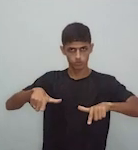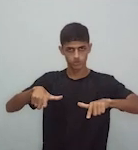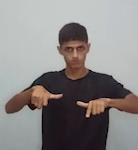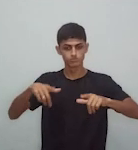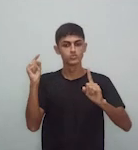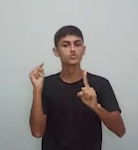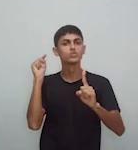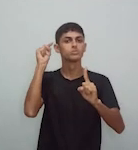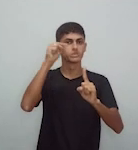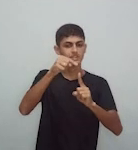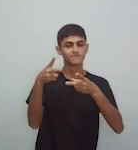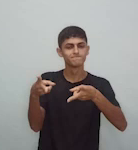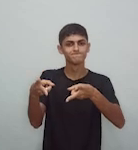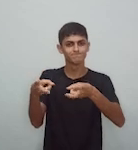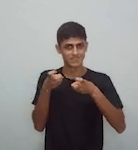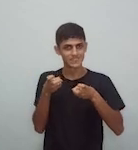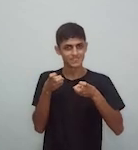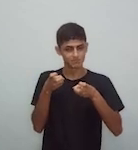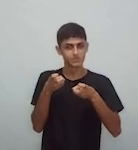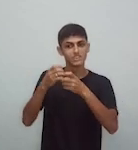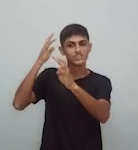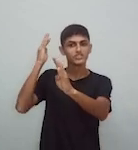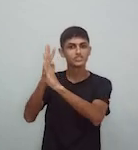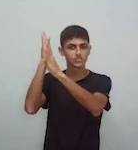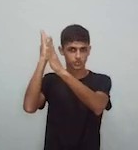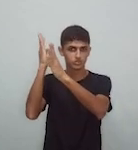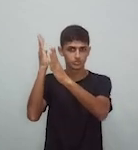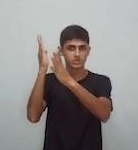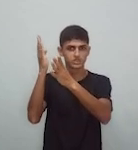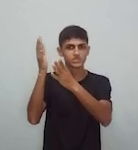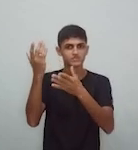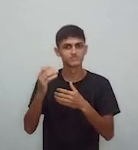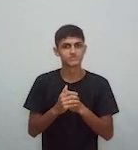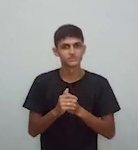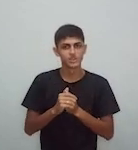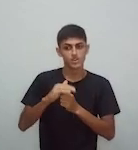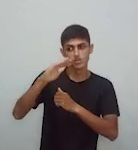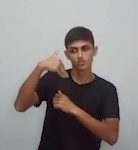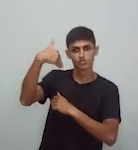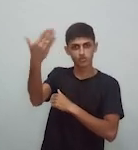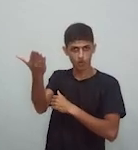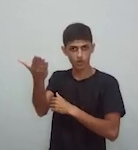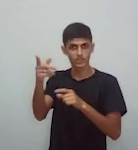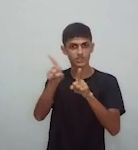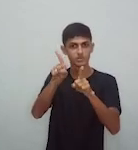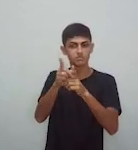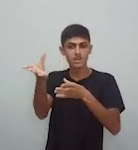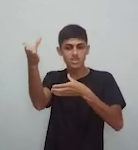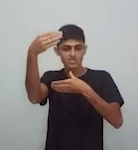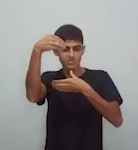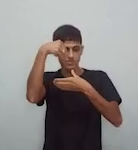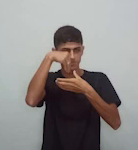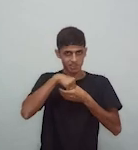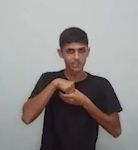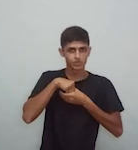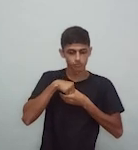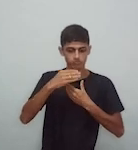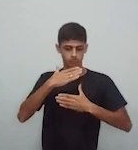Sua função é perceber e identificar as condições ambientais externas, bem como as